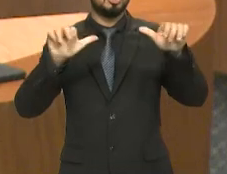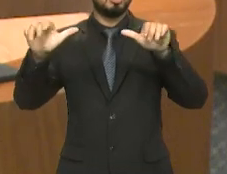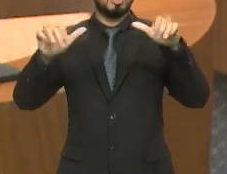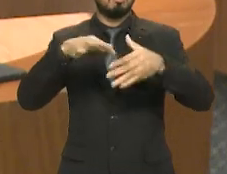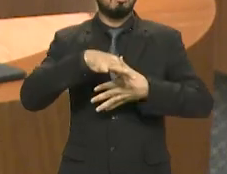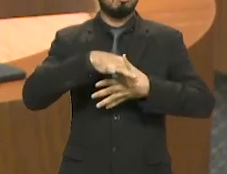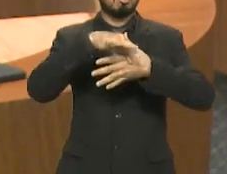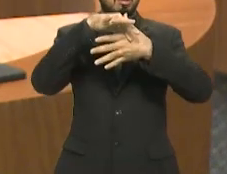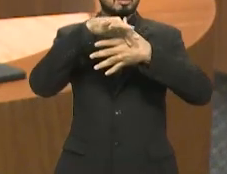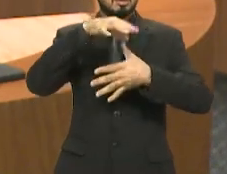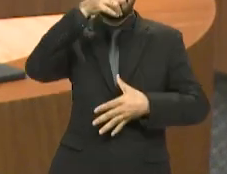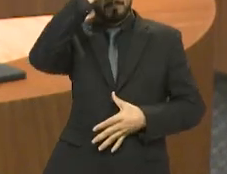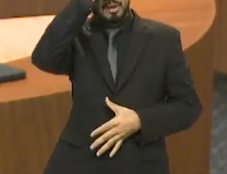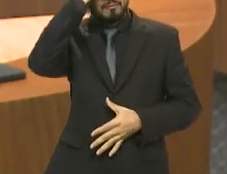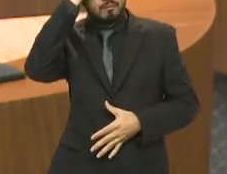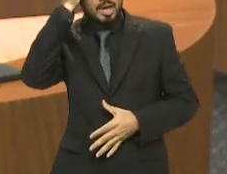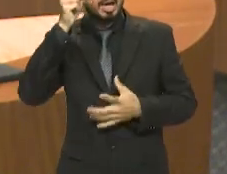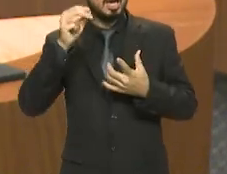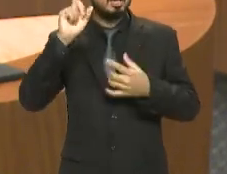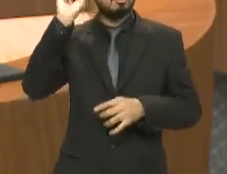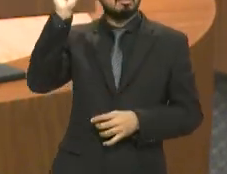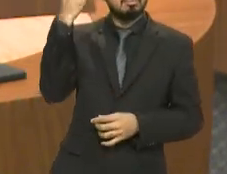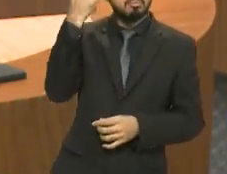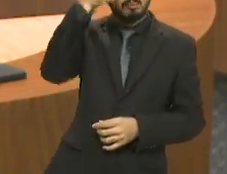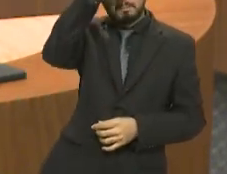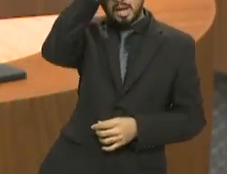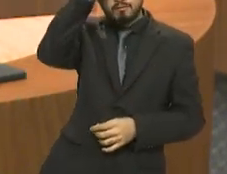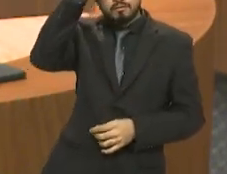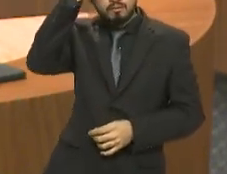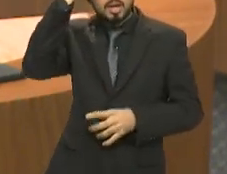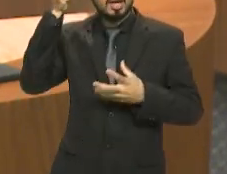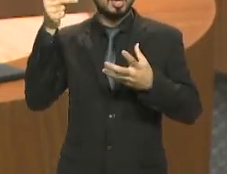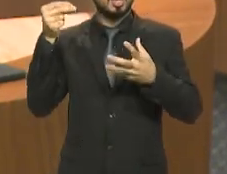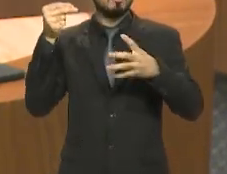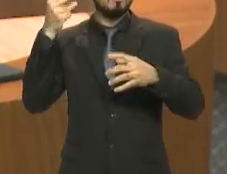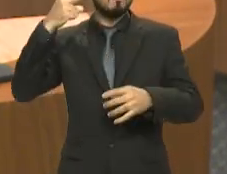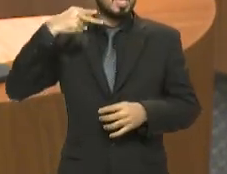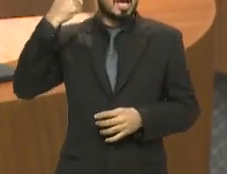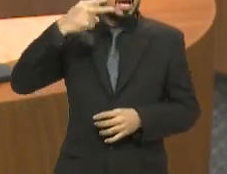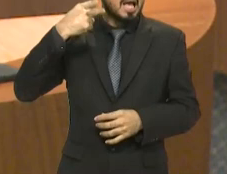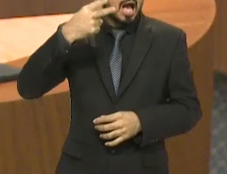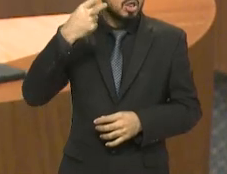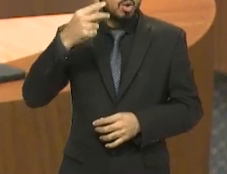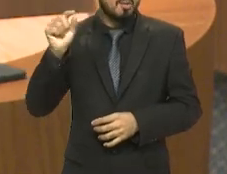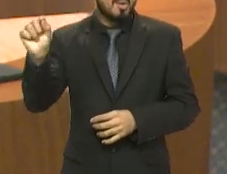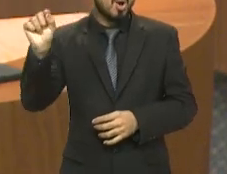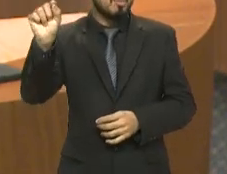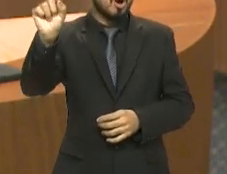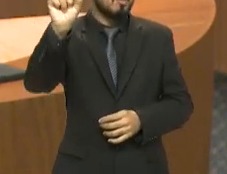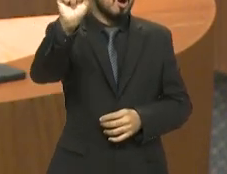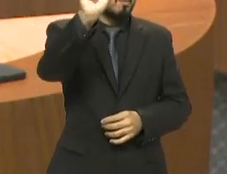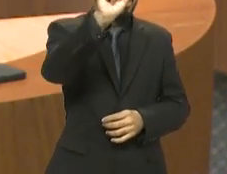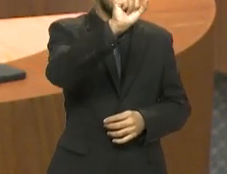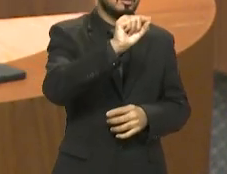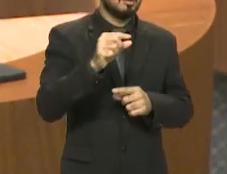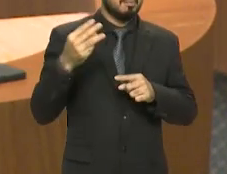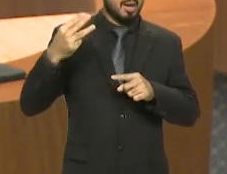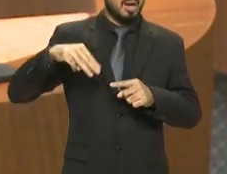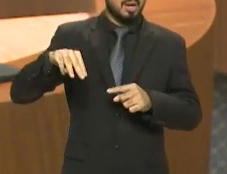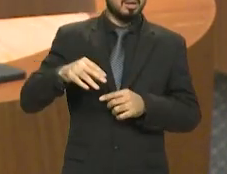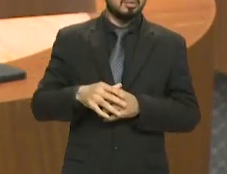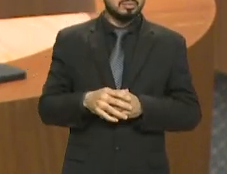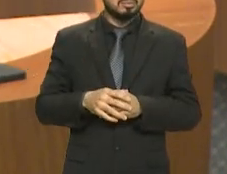ex-prefeitos, segundos grupos políticos, vereadores, e lideranças tantas que ele tem por todo o Maranhão.